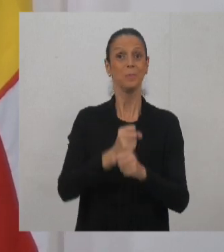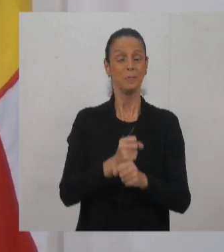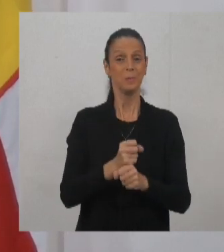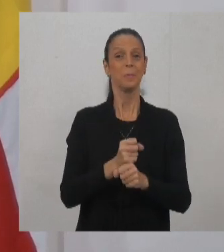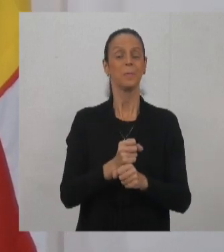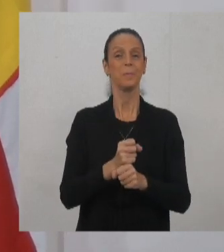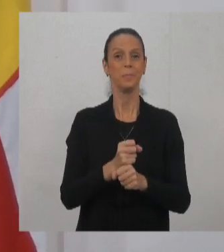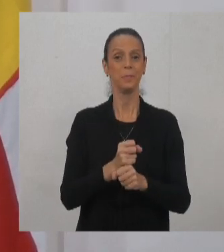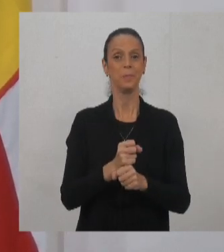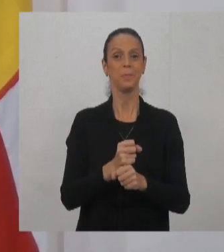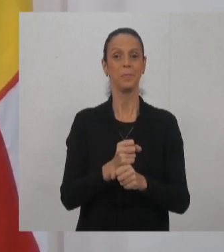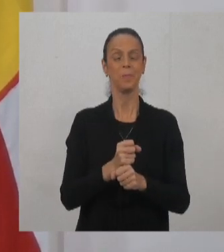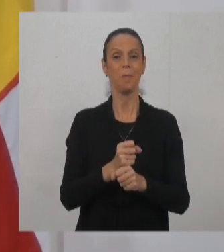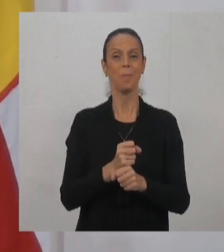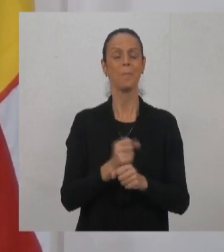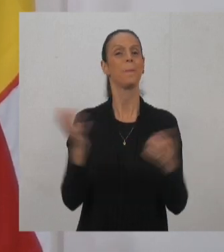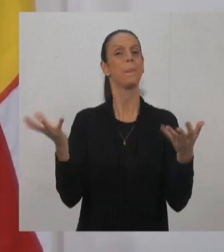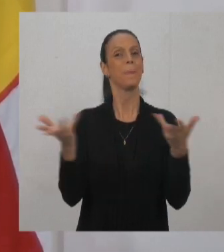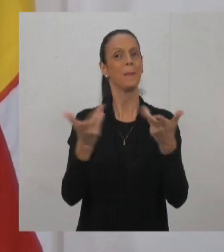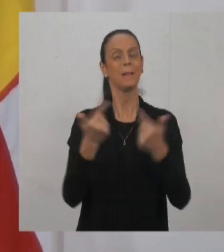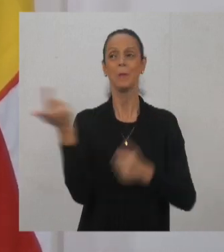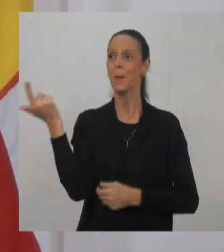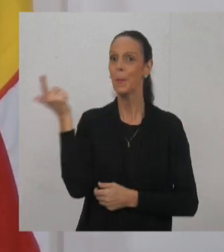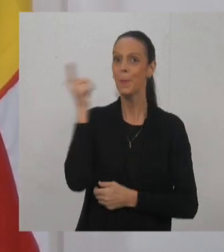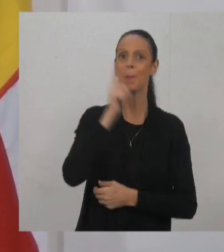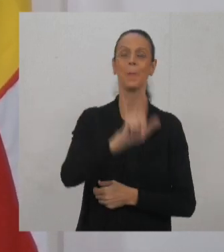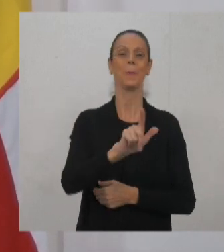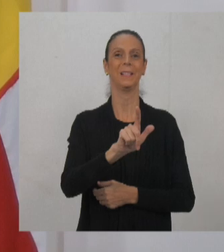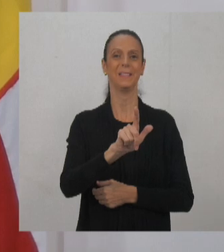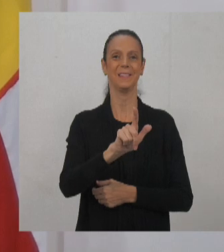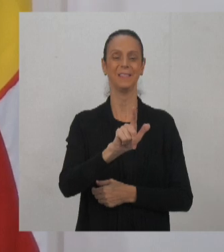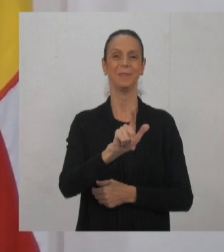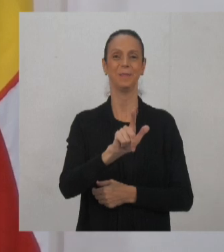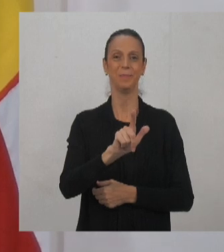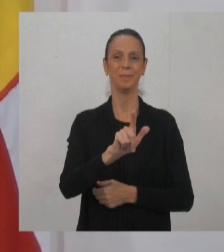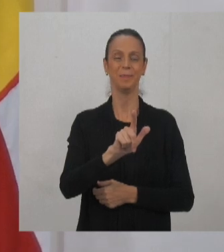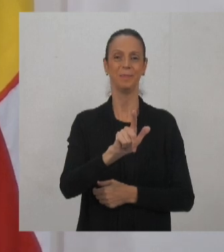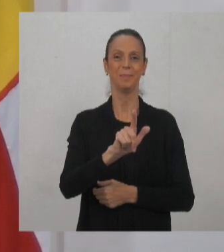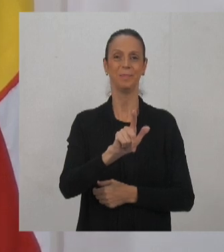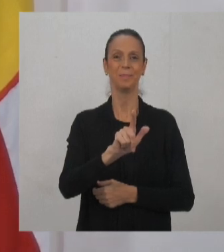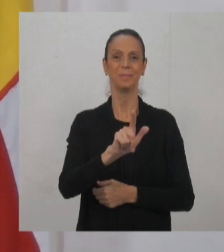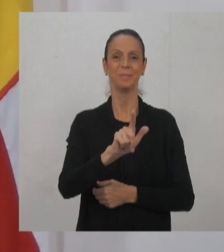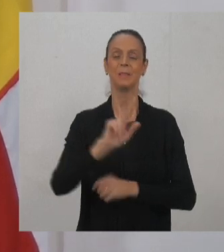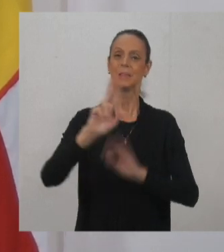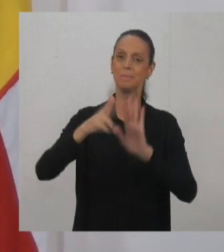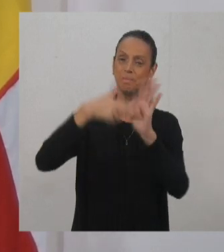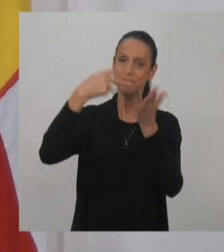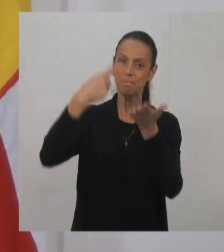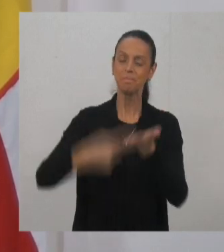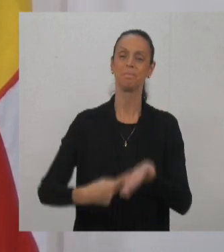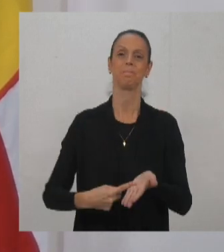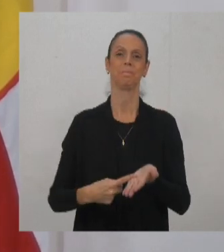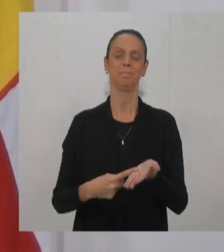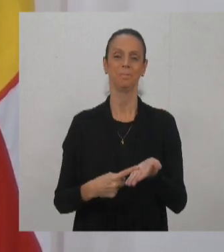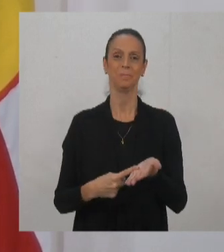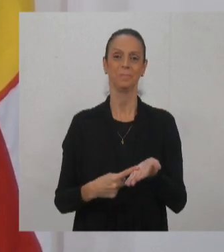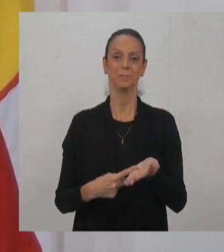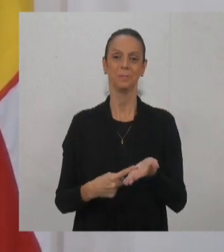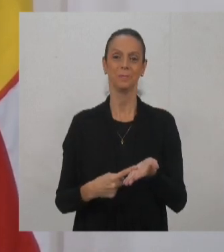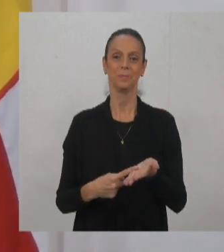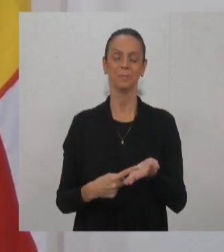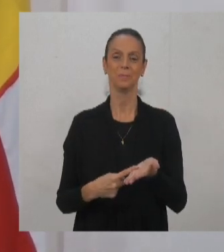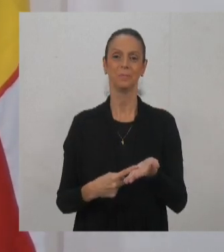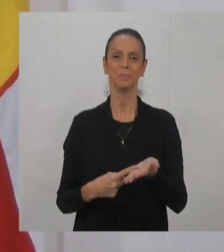de excelentes conquistas, a fim de que esses compromissos que foram